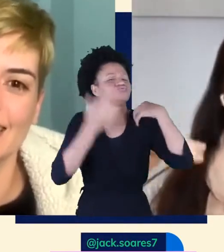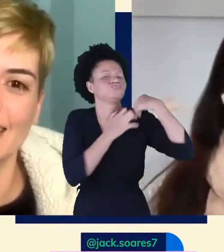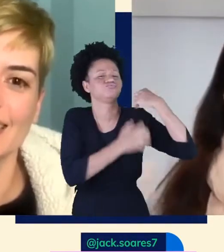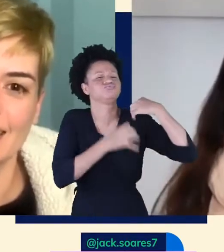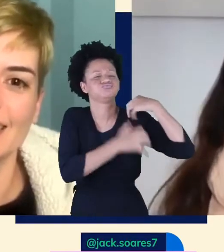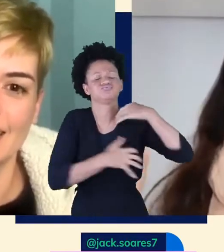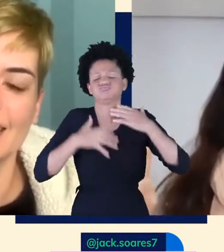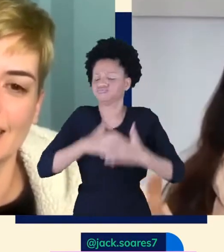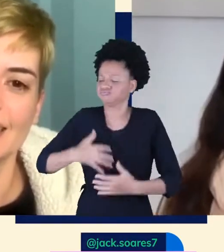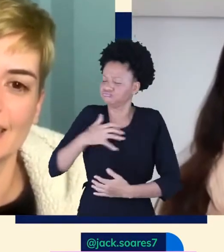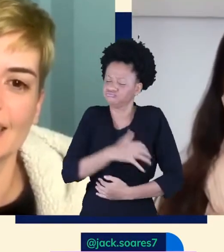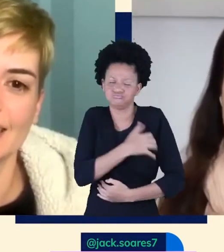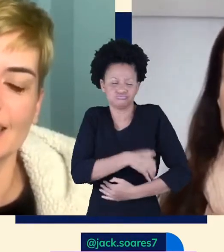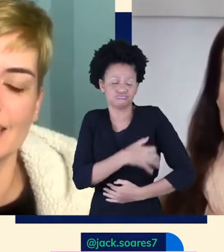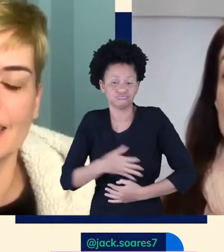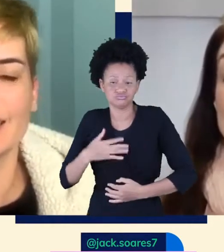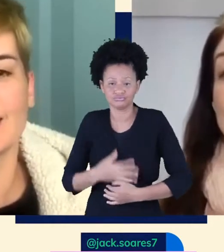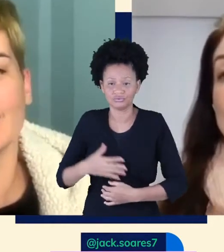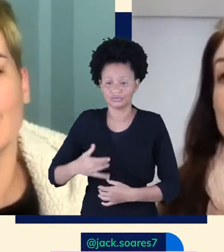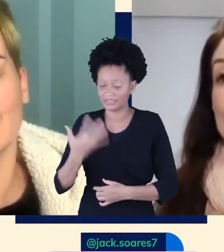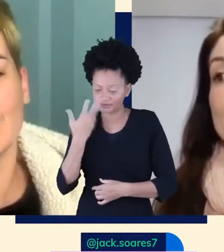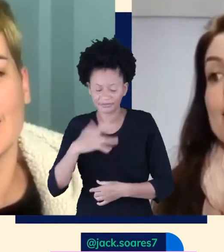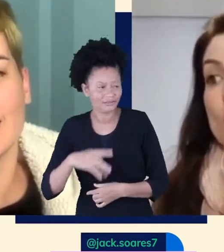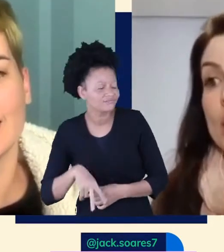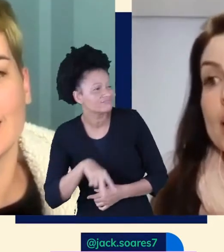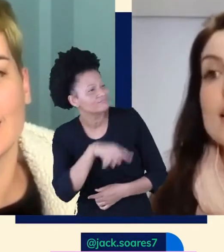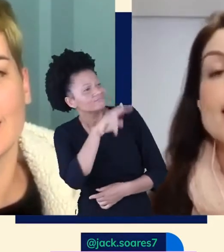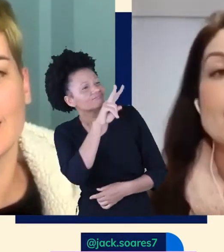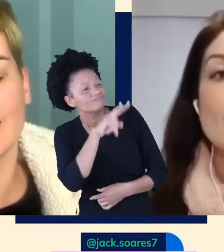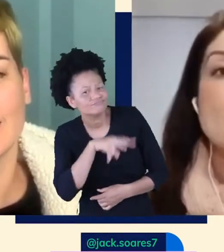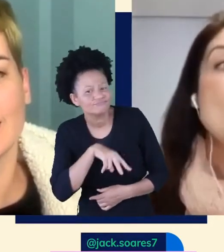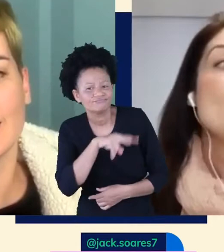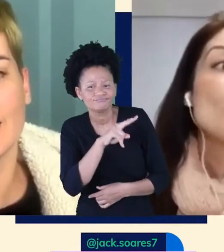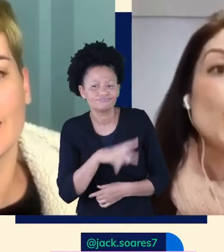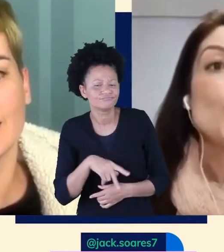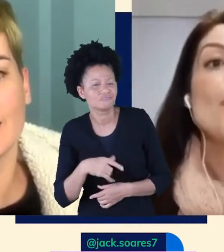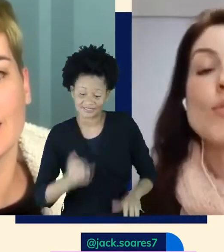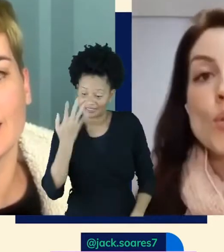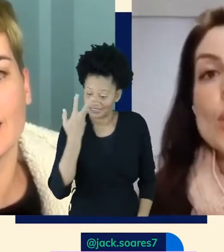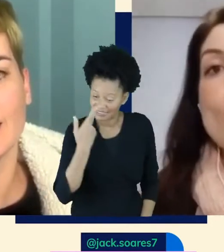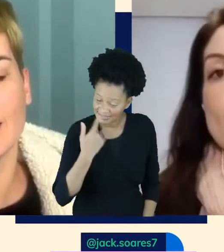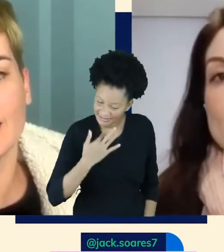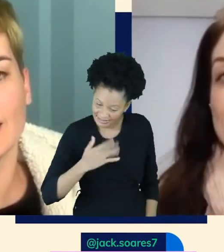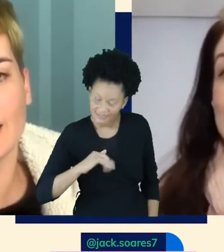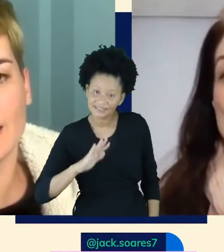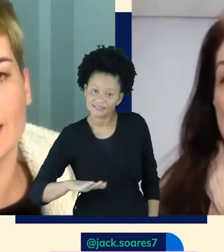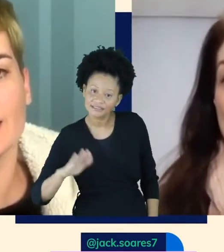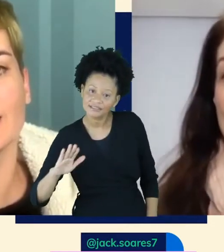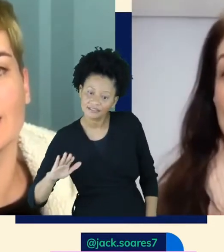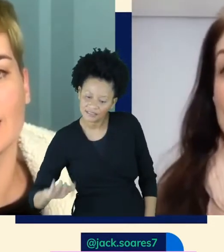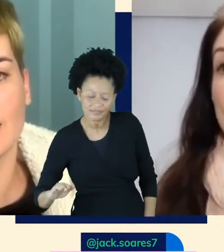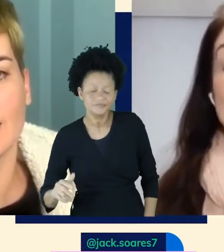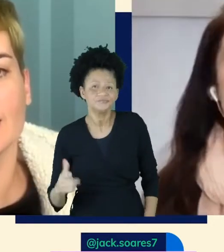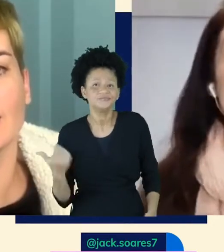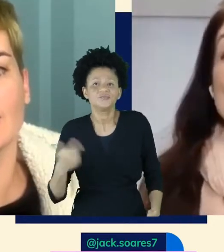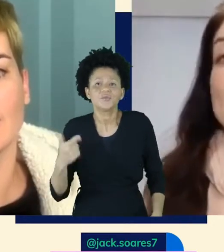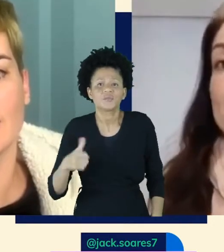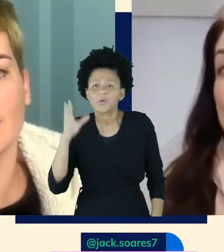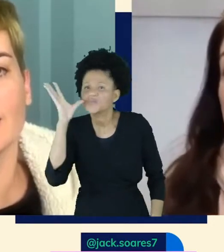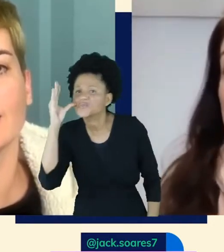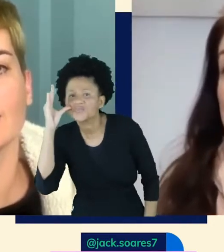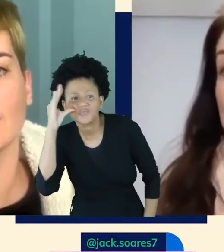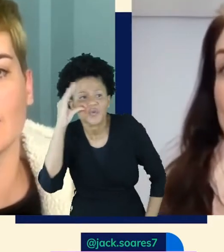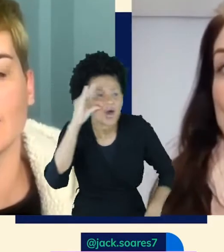banho, realmente fazendo a sua higiene. Às vezes a criança vê, são crianças até muito menos curiosas na escola, elas são muito